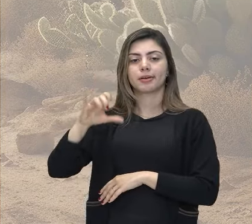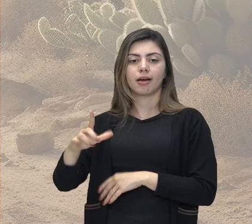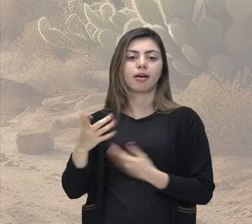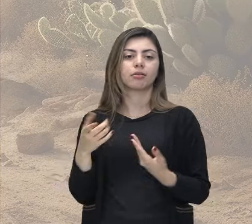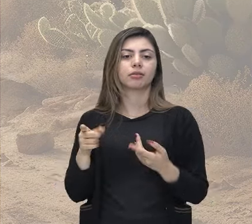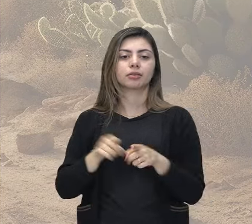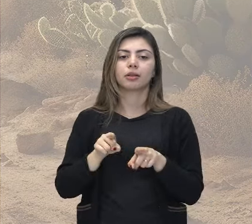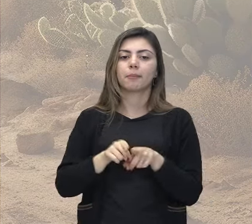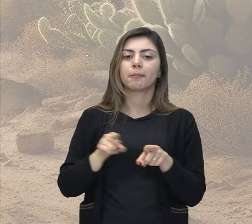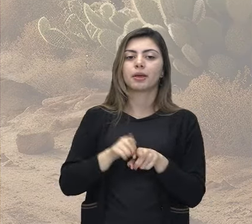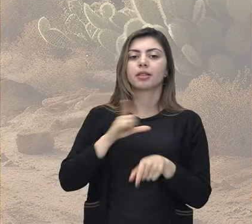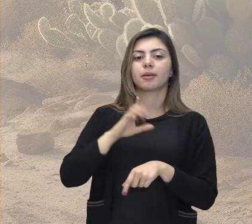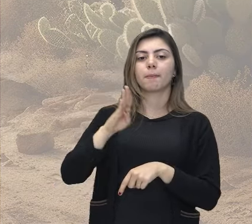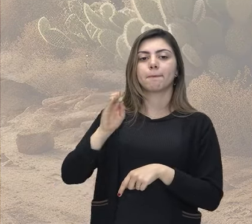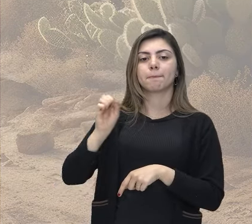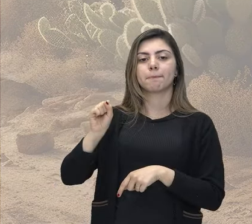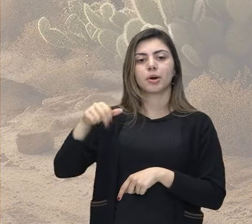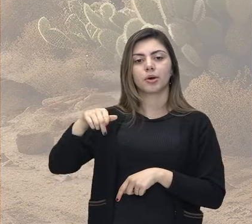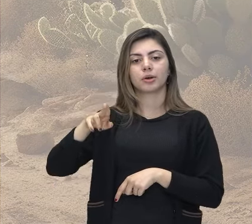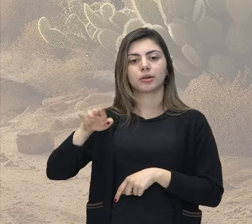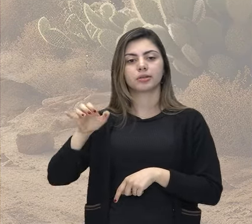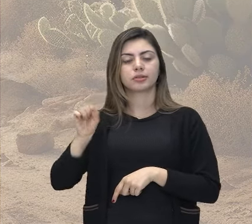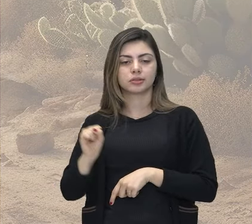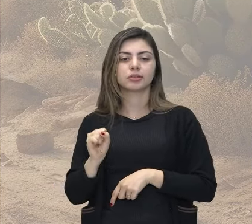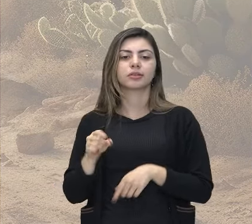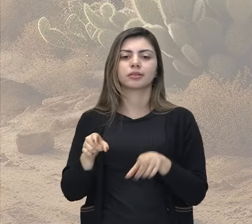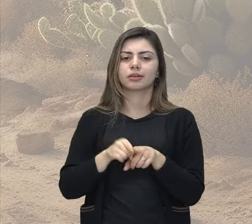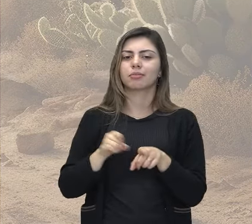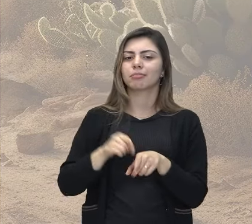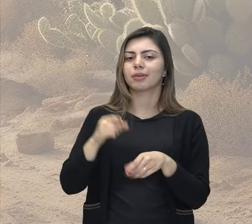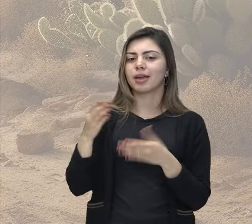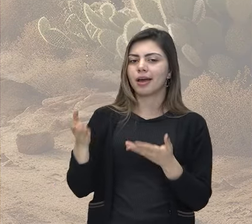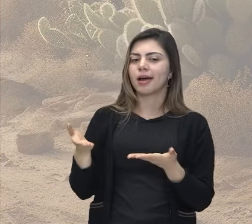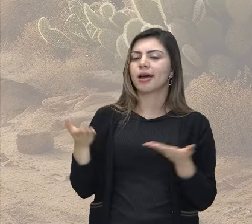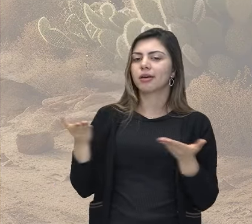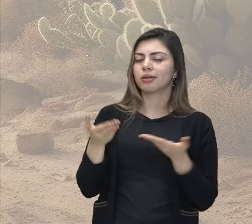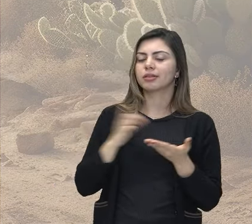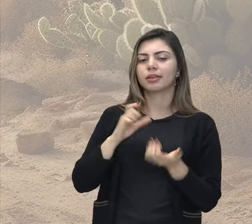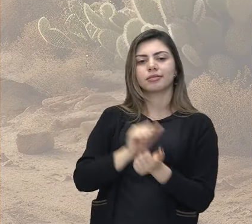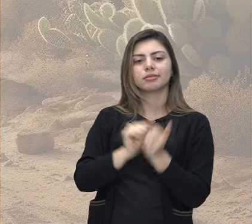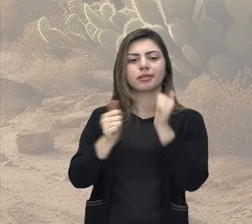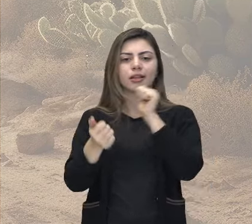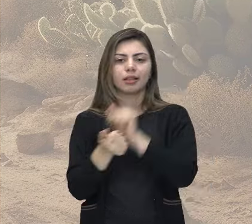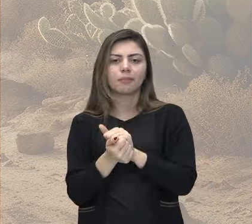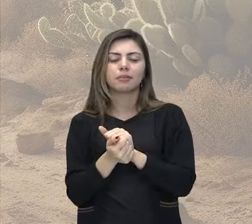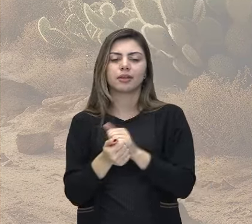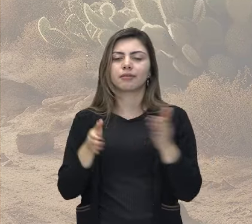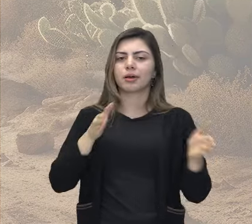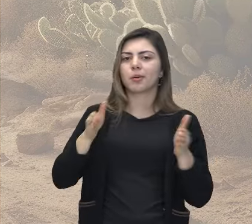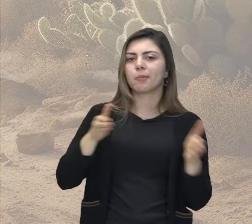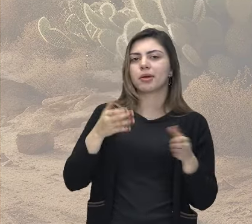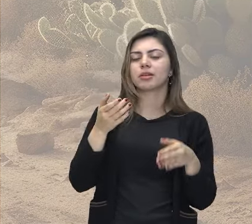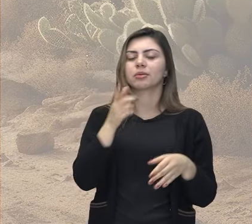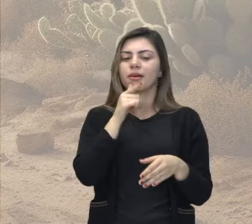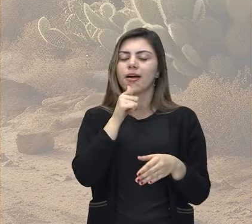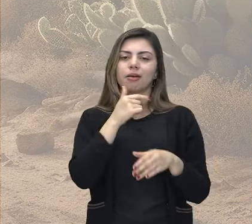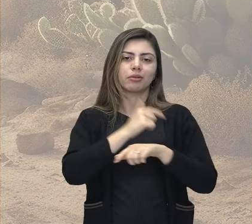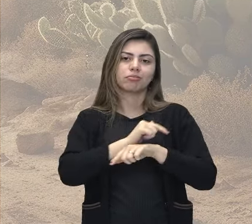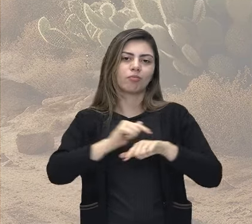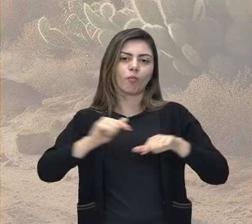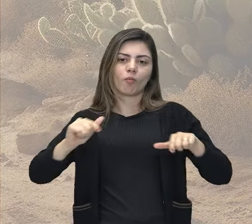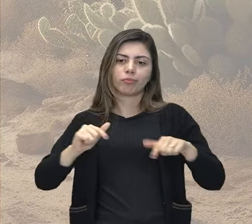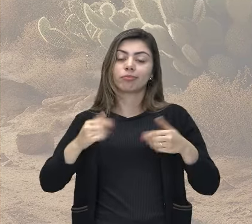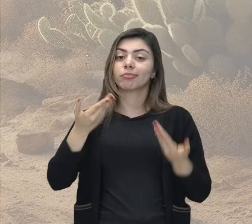de coníferas e também as plantas aqui adaptadas à escassez de água, né? No caso, os